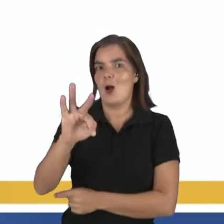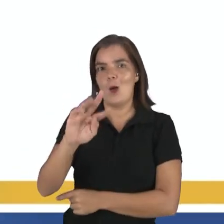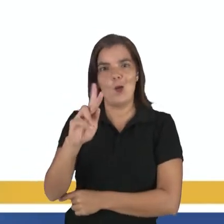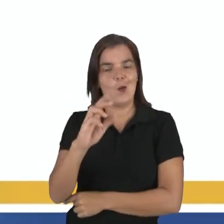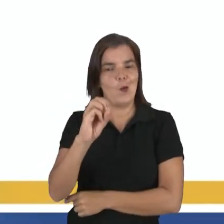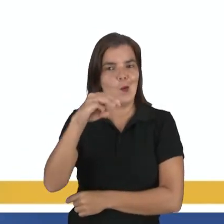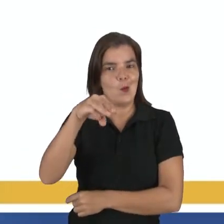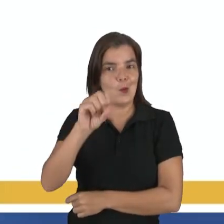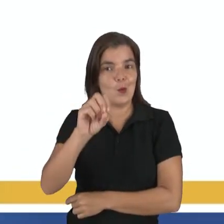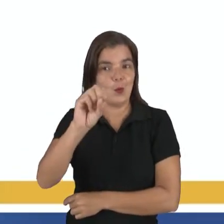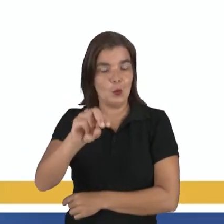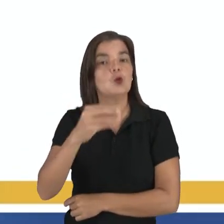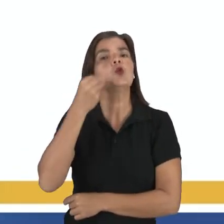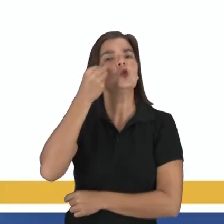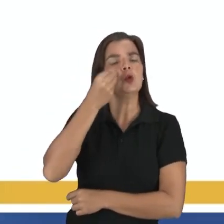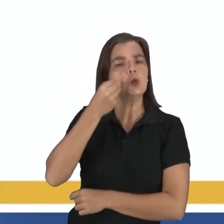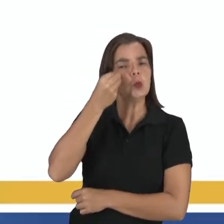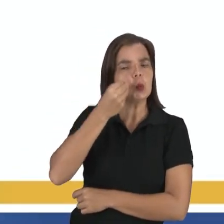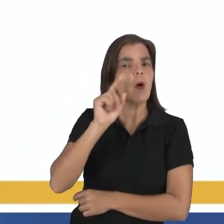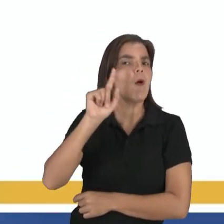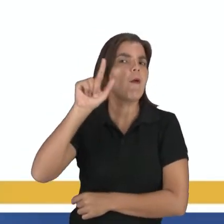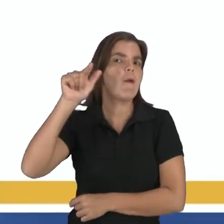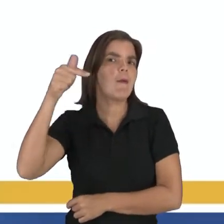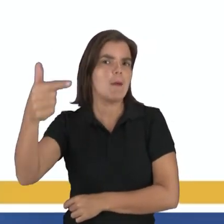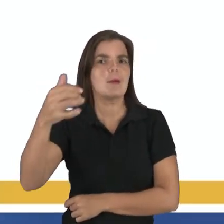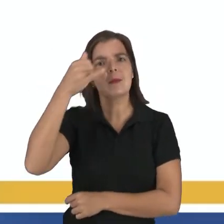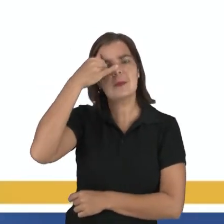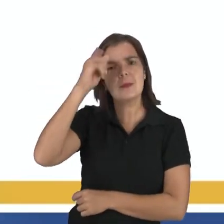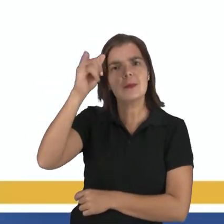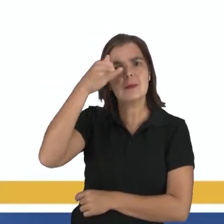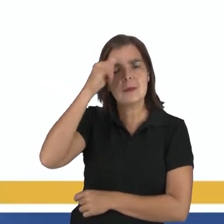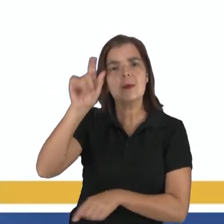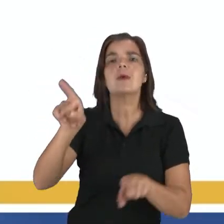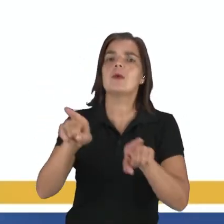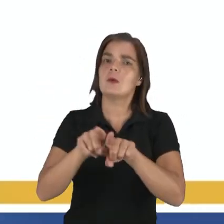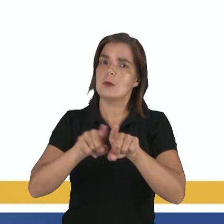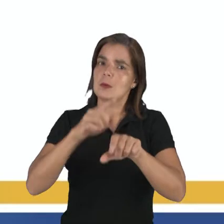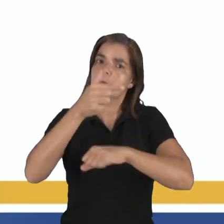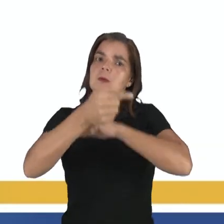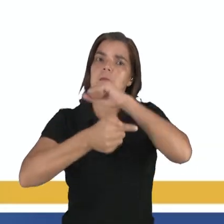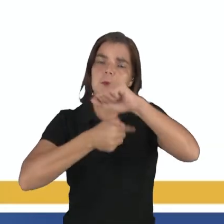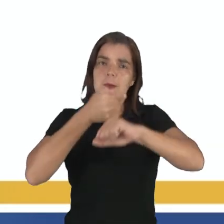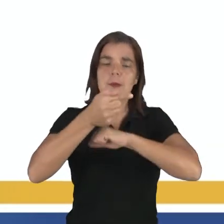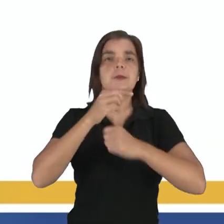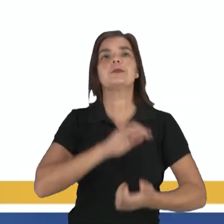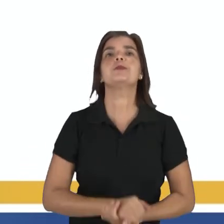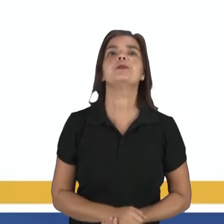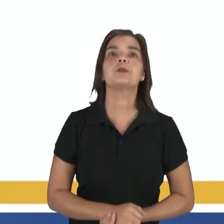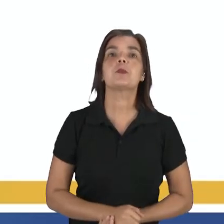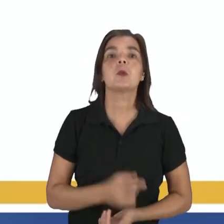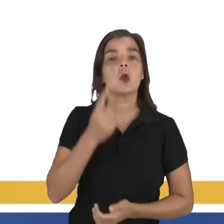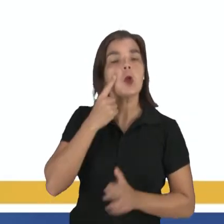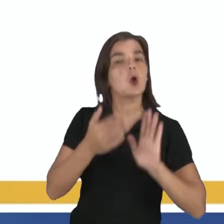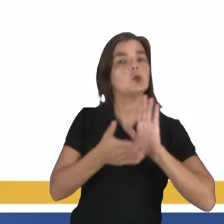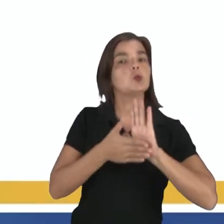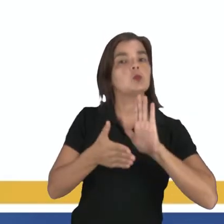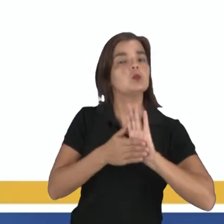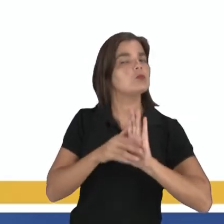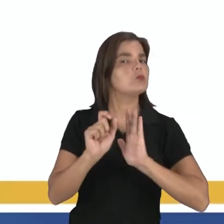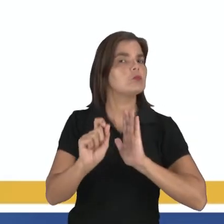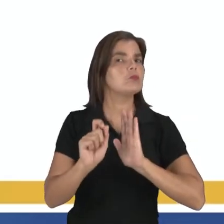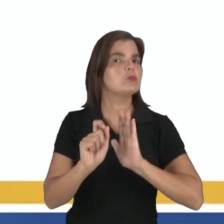realizados posteriormente, já veio com uma nova definição do que seria o átomo. E aí ele